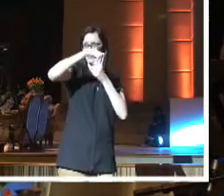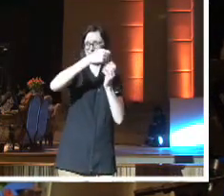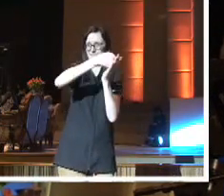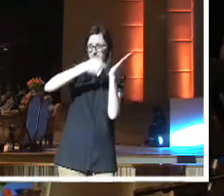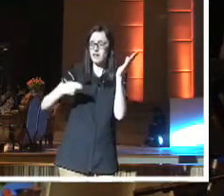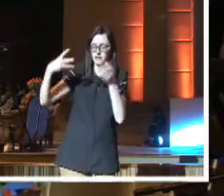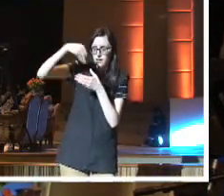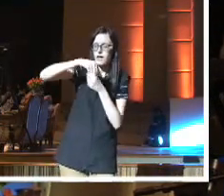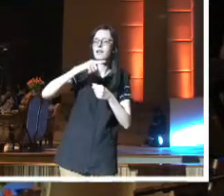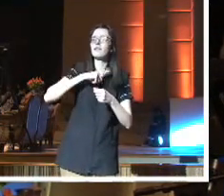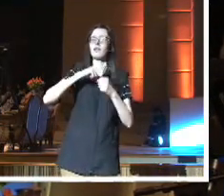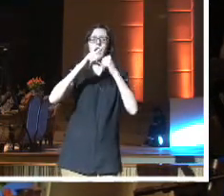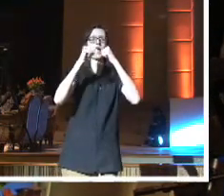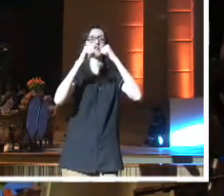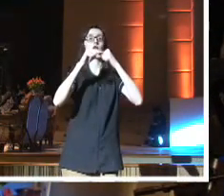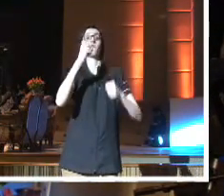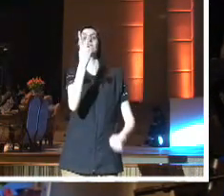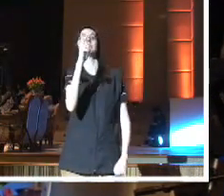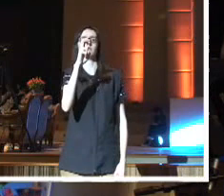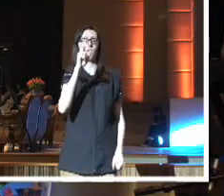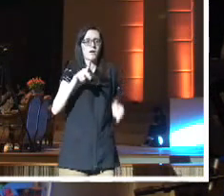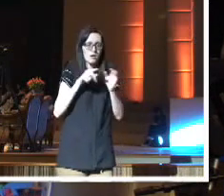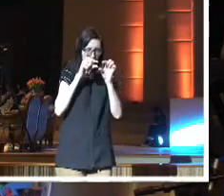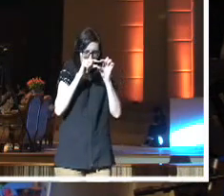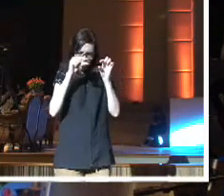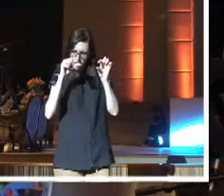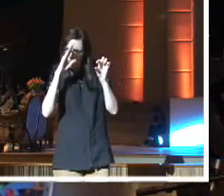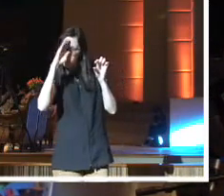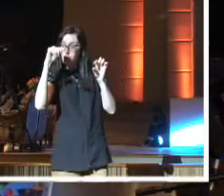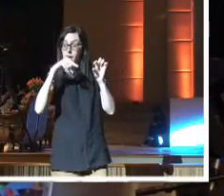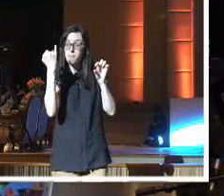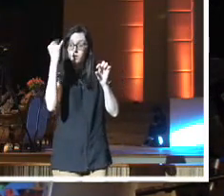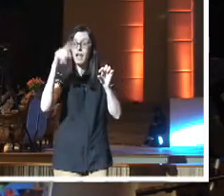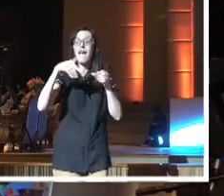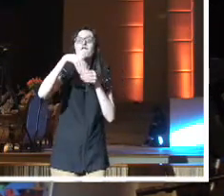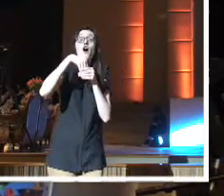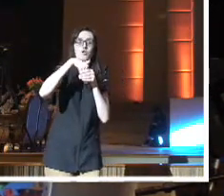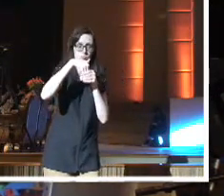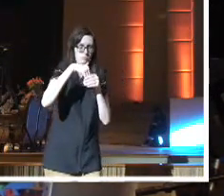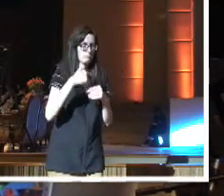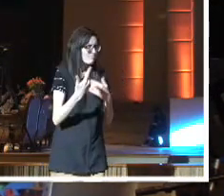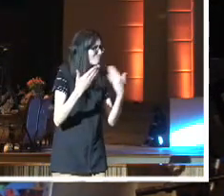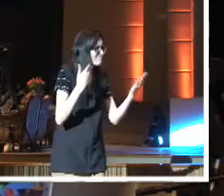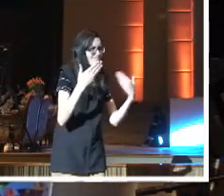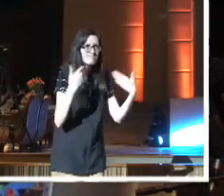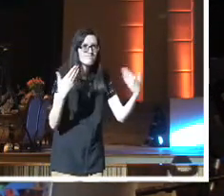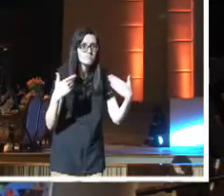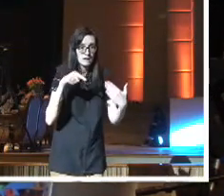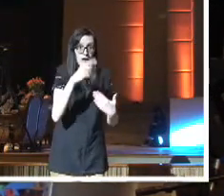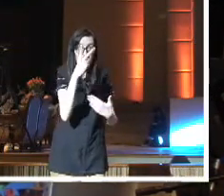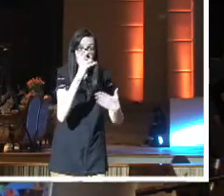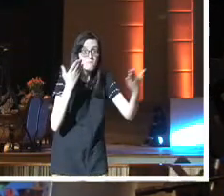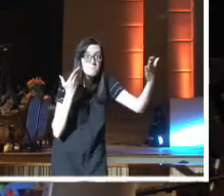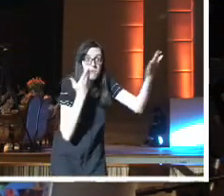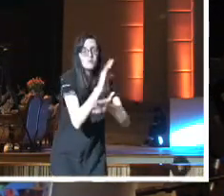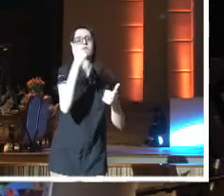reforma. Então eu proponho prioridade que a gente vote o artigo 25. E se passar o 25, nós vamos correr